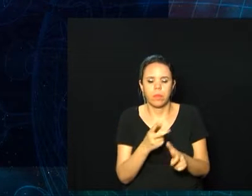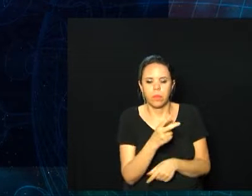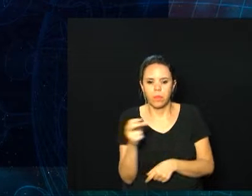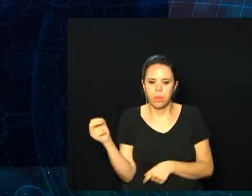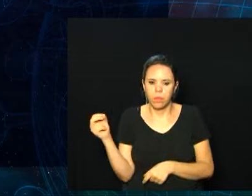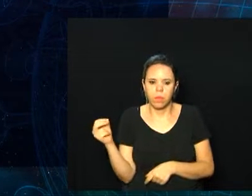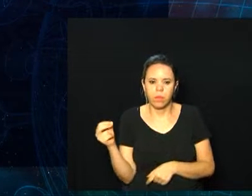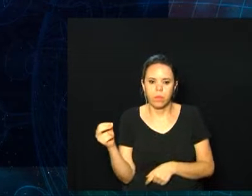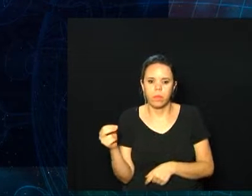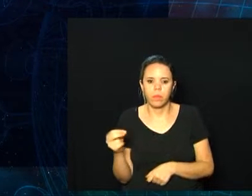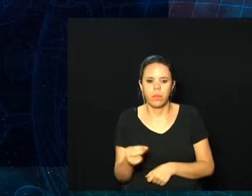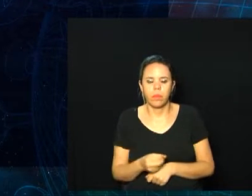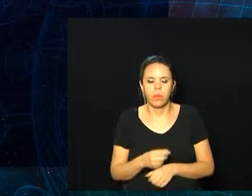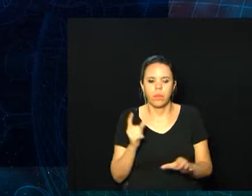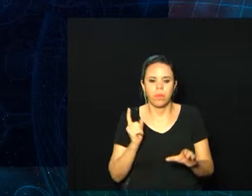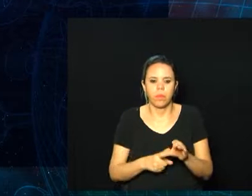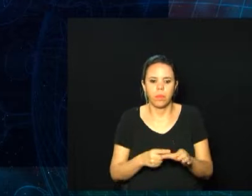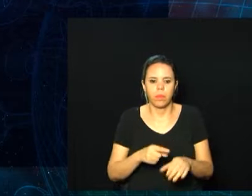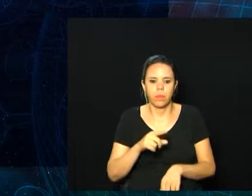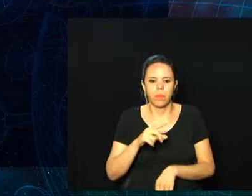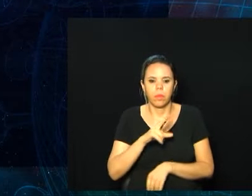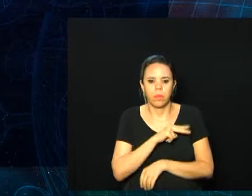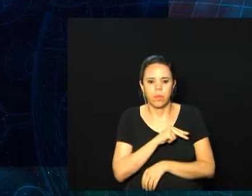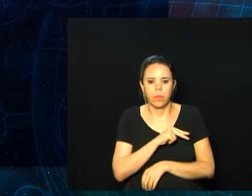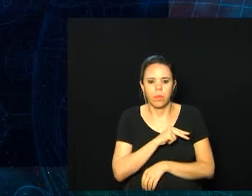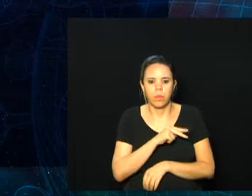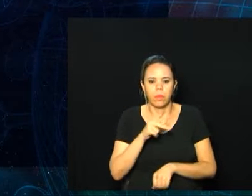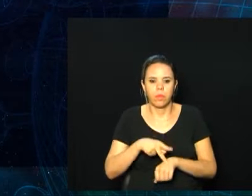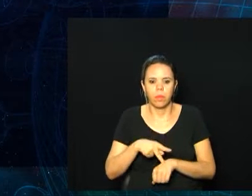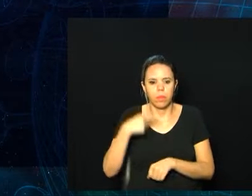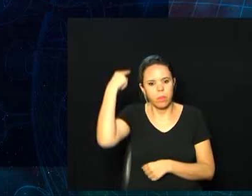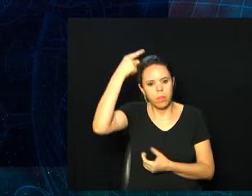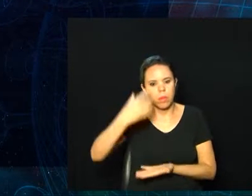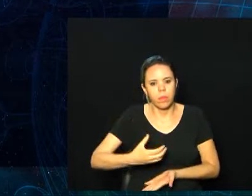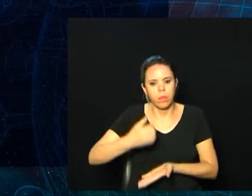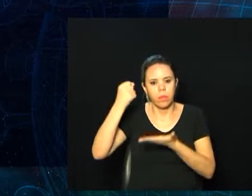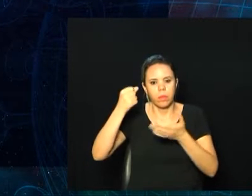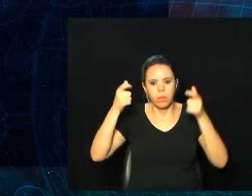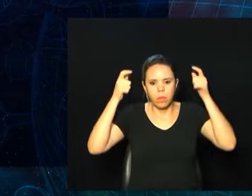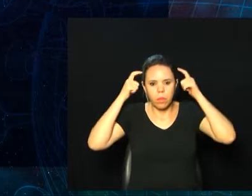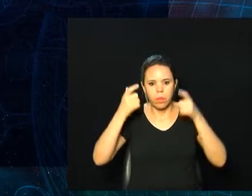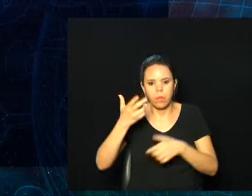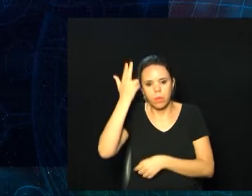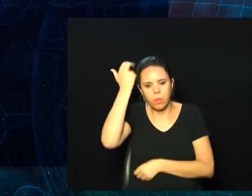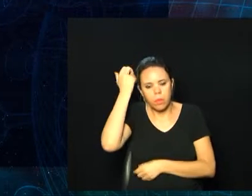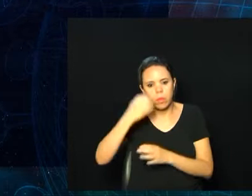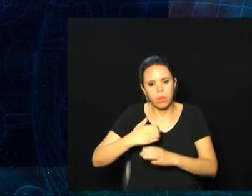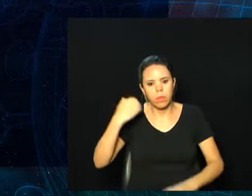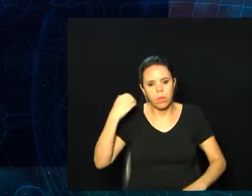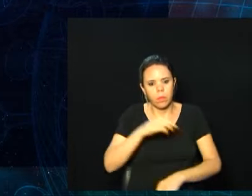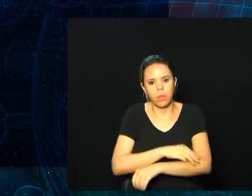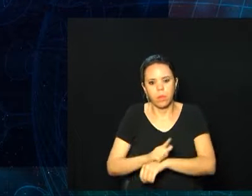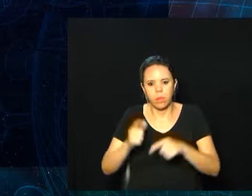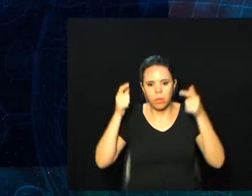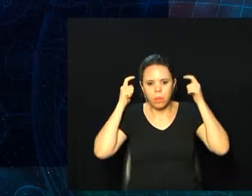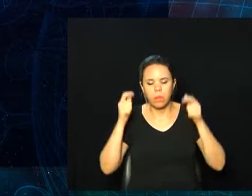óbitos devido à Covid. Jaguariúna, Cosmópolis, Artur Nogueira, Pedreira, Santo Antônio de Poço, Engenheiro Coelho,